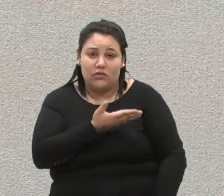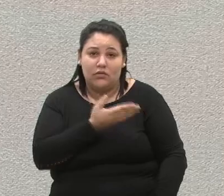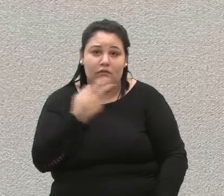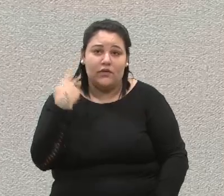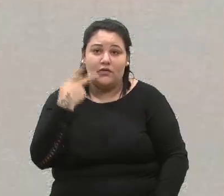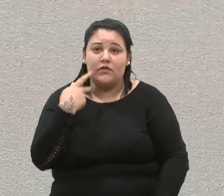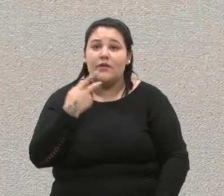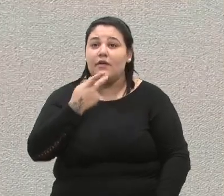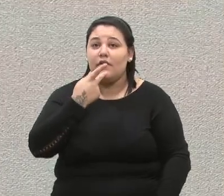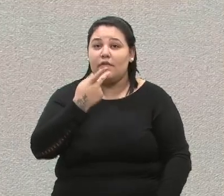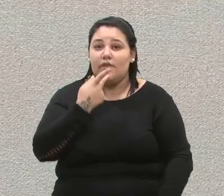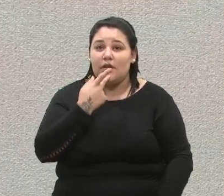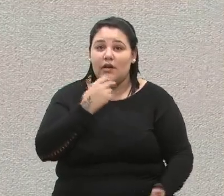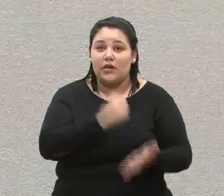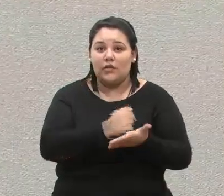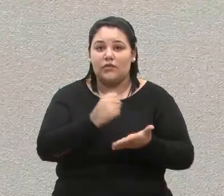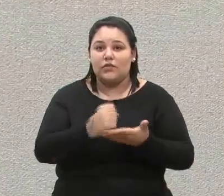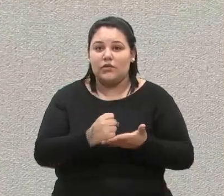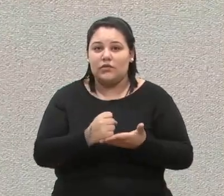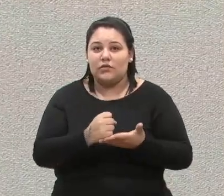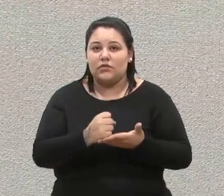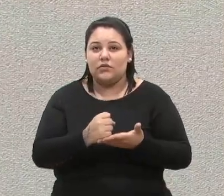o efetivo,